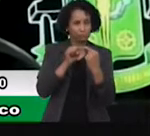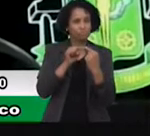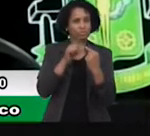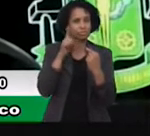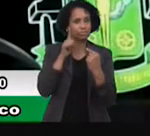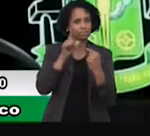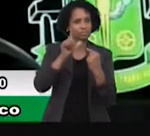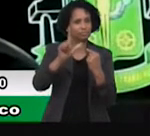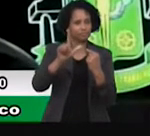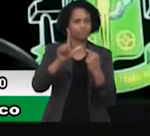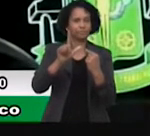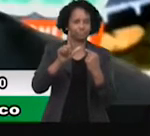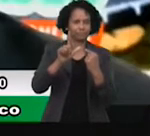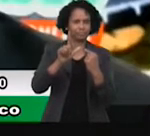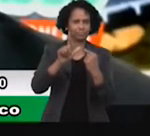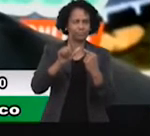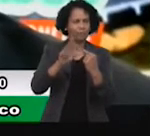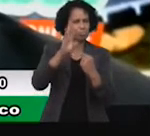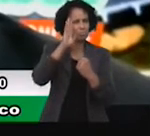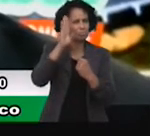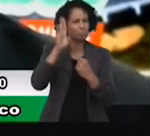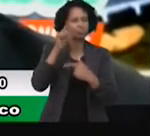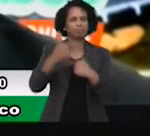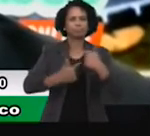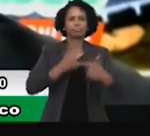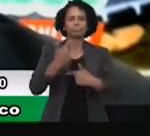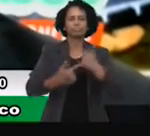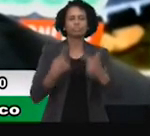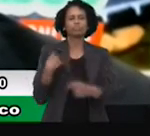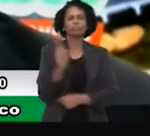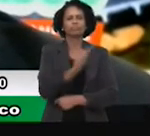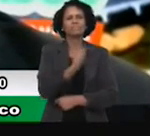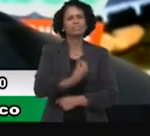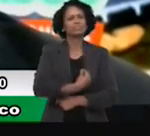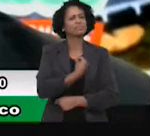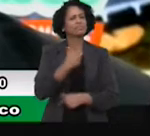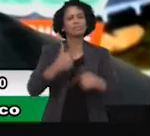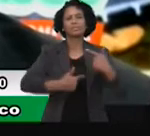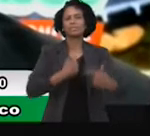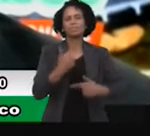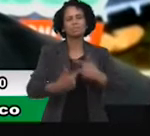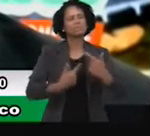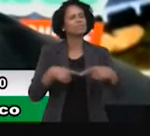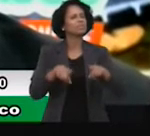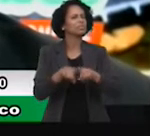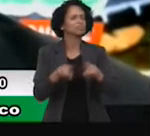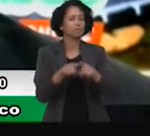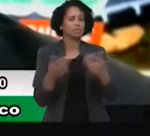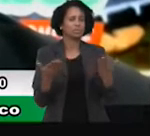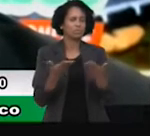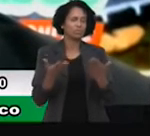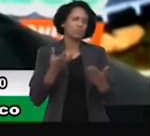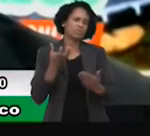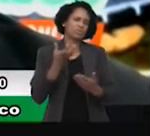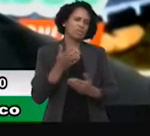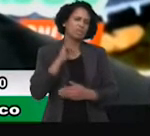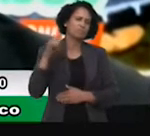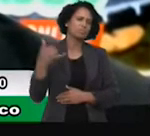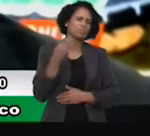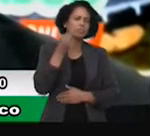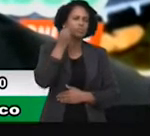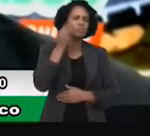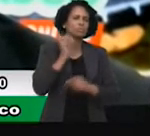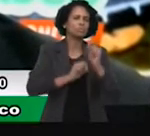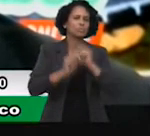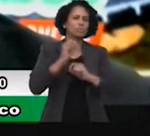um pouquinho de trabalho. E assim a gente veio trabalhando. E também hoje eu quero aproveitar, embora não estar aqui, agradecer